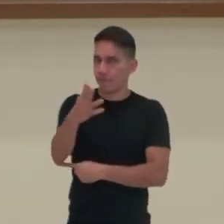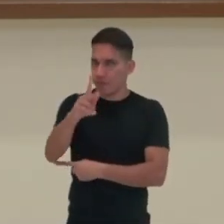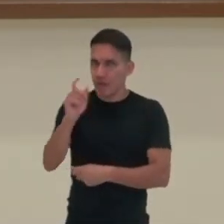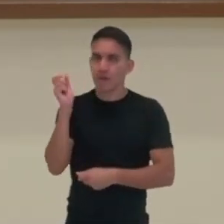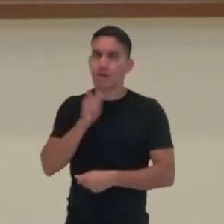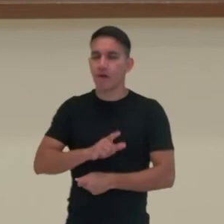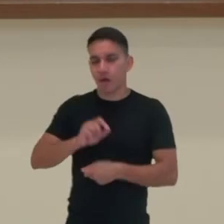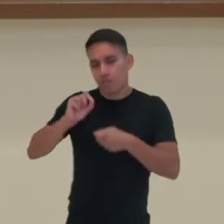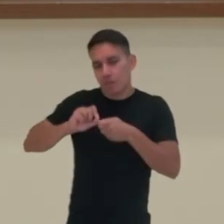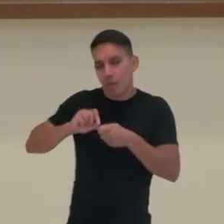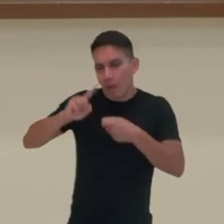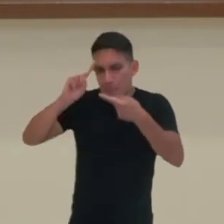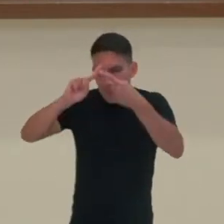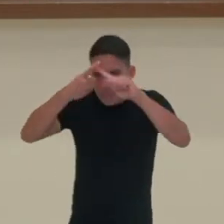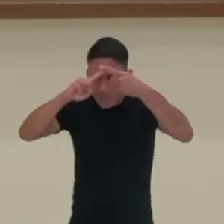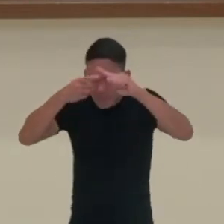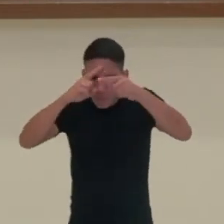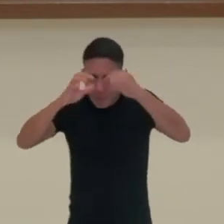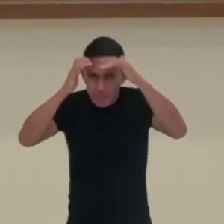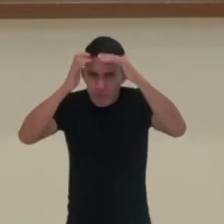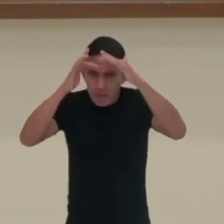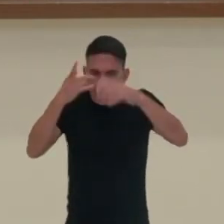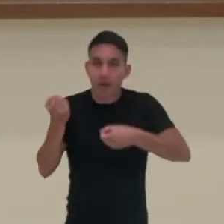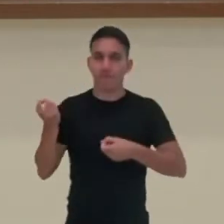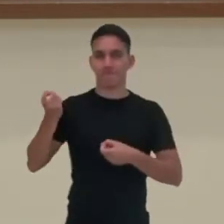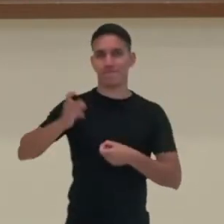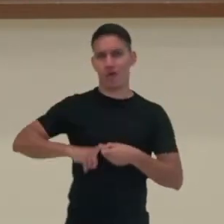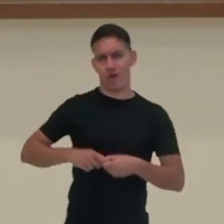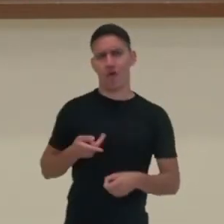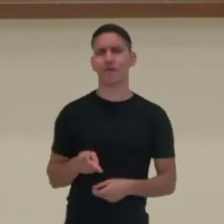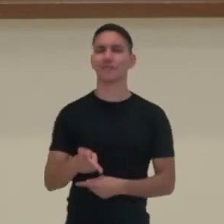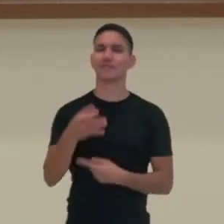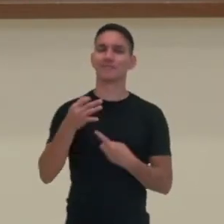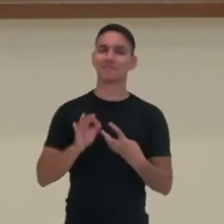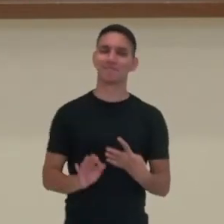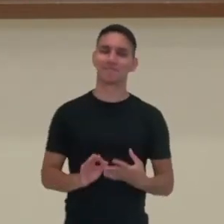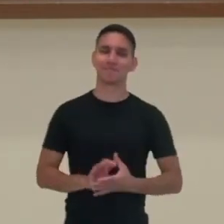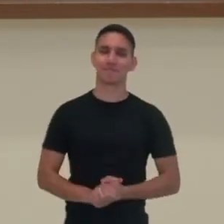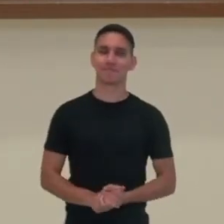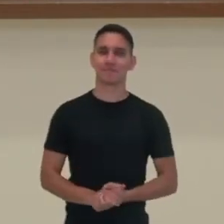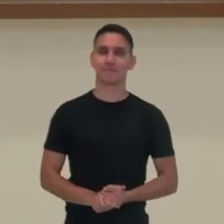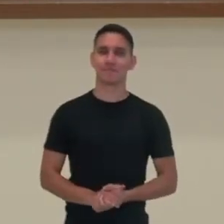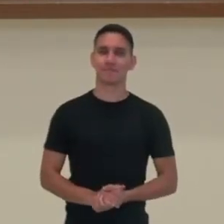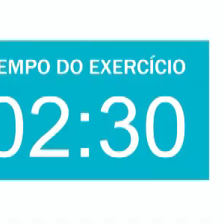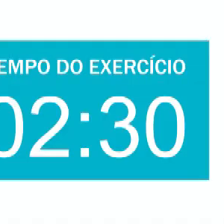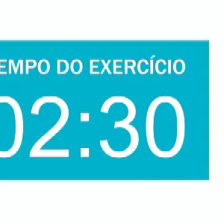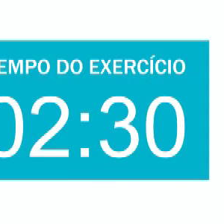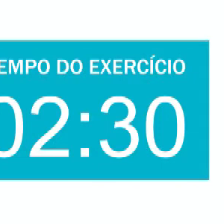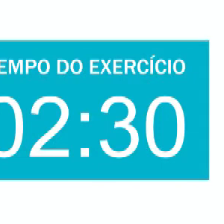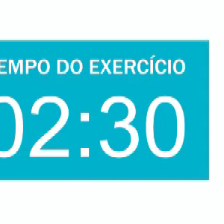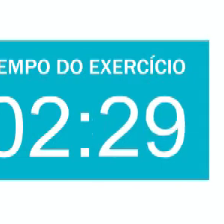você pensar aí nesse exercício e na sequência eu volto para fazer a correção com vocês.